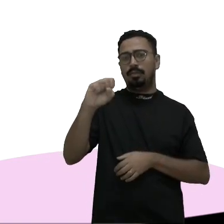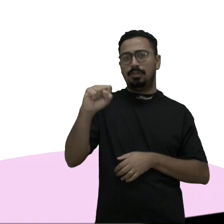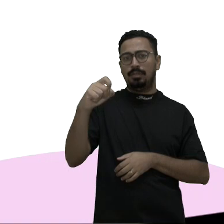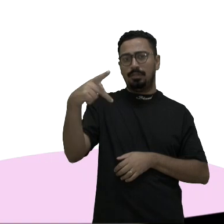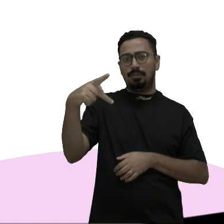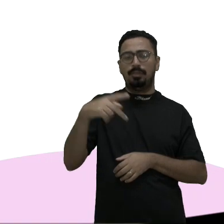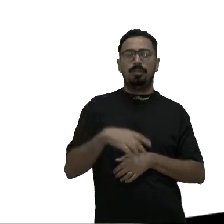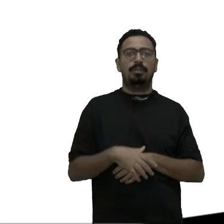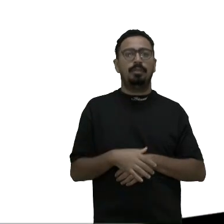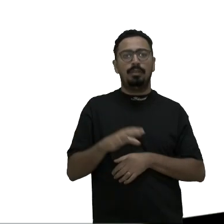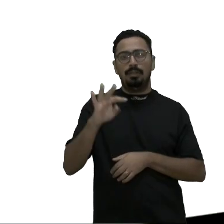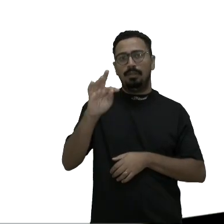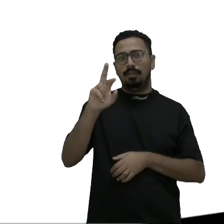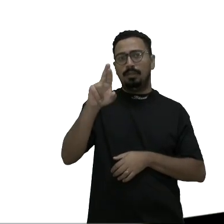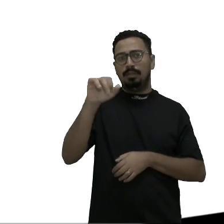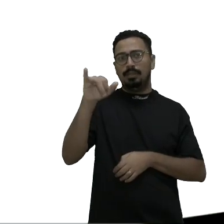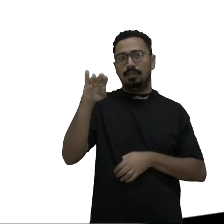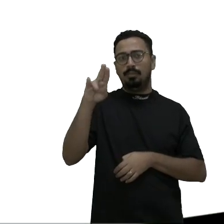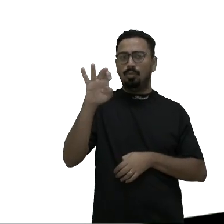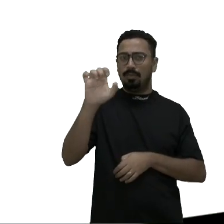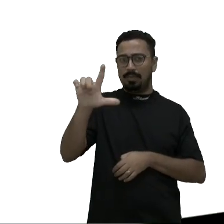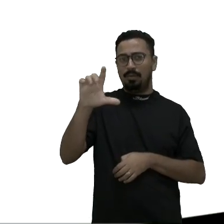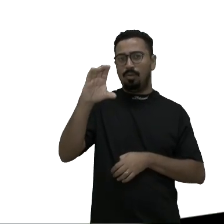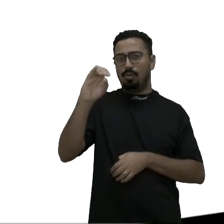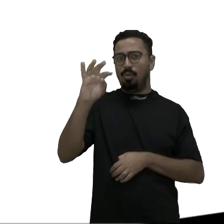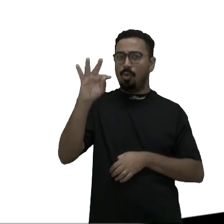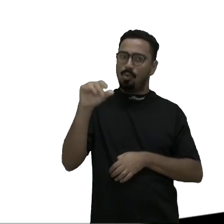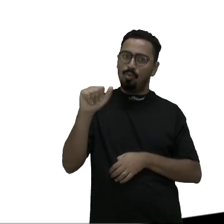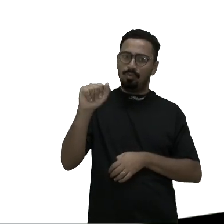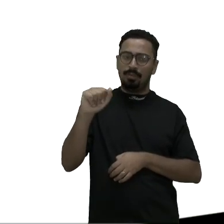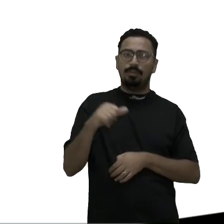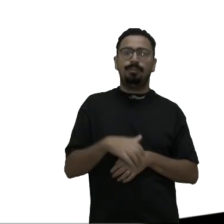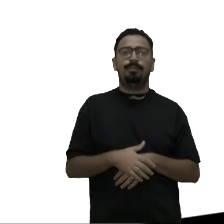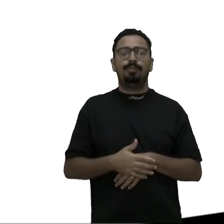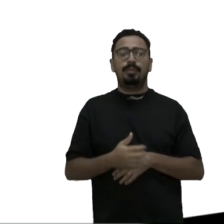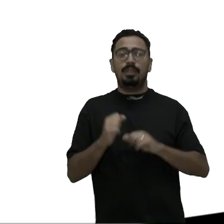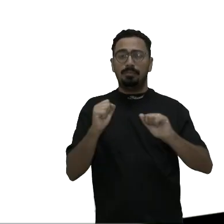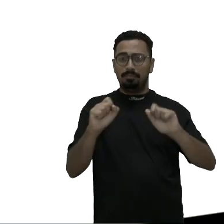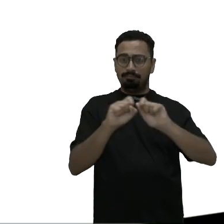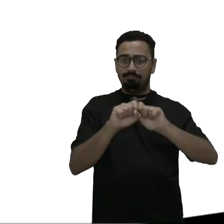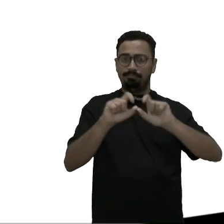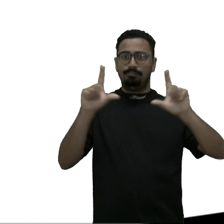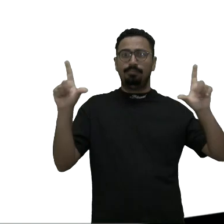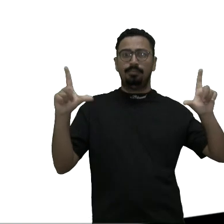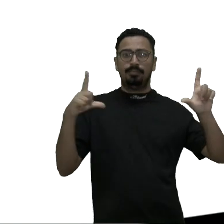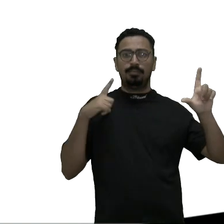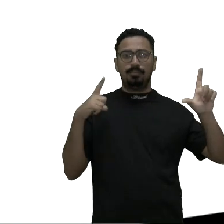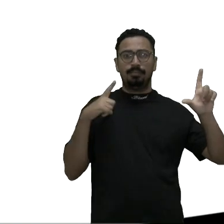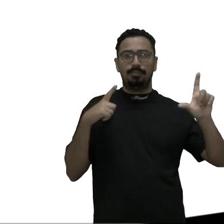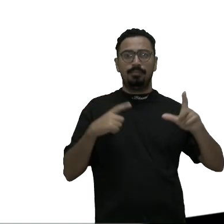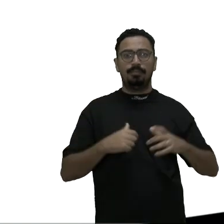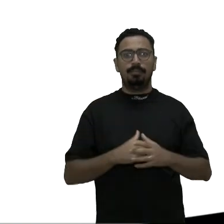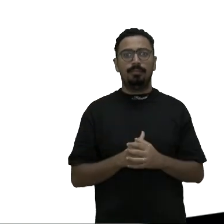por favor, a gente tem aí no primeiro slide, se a TV puder deixar.